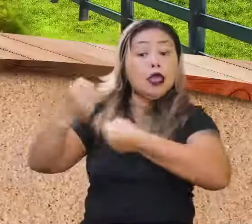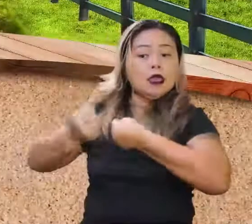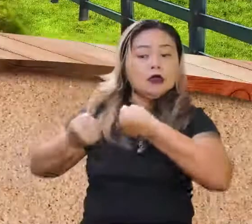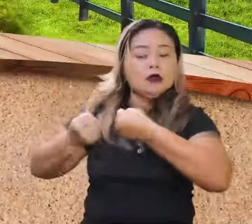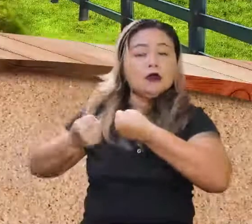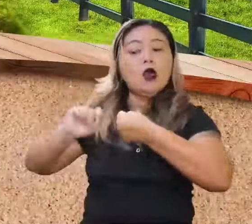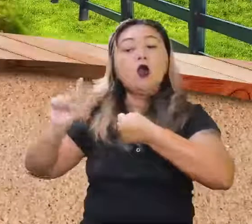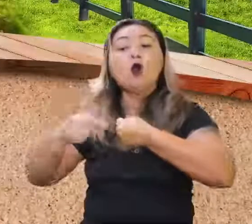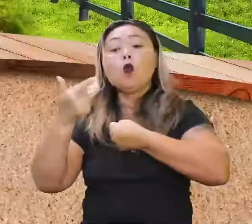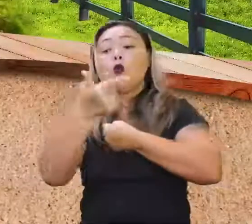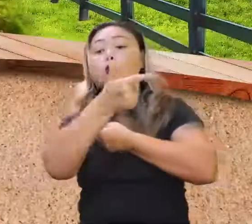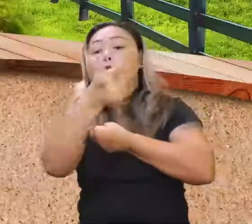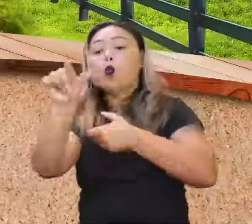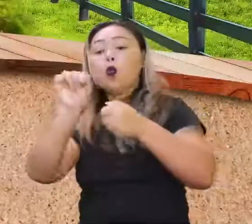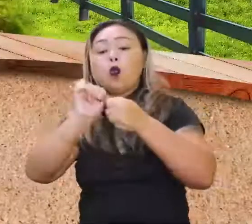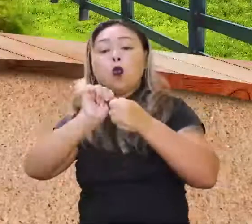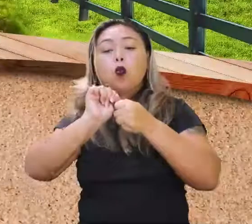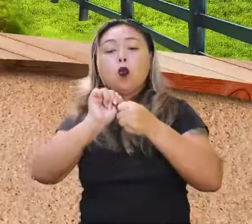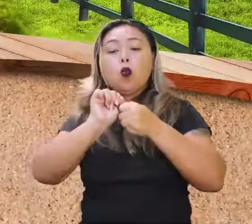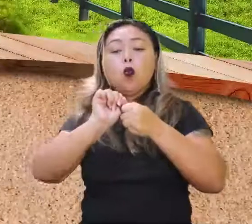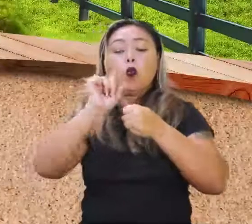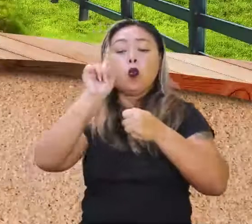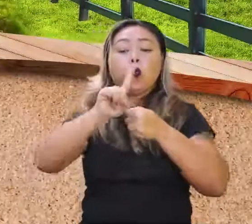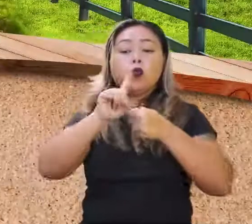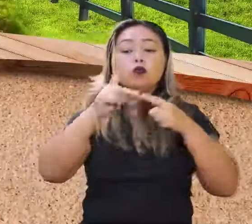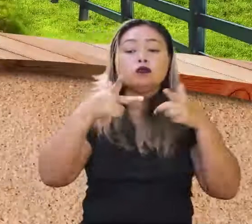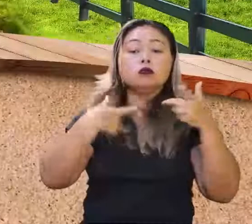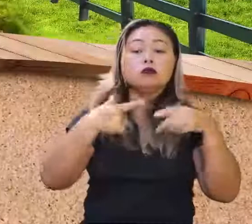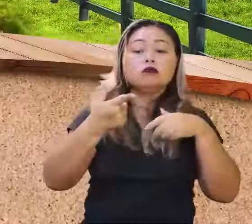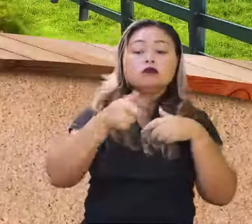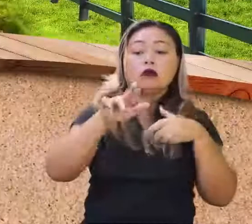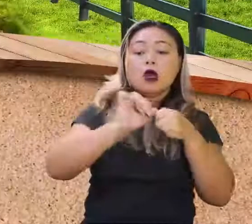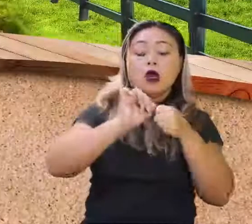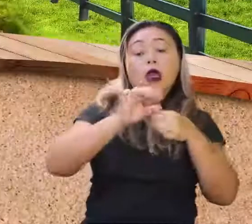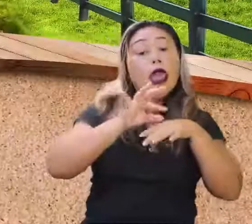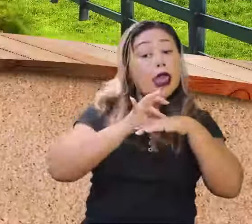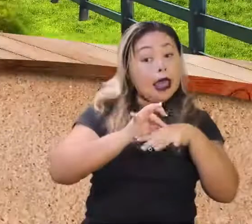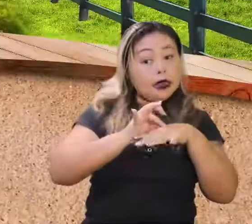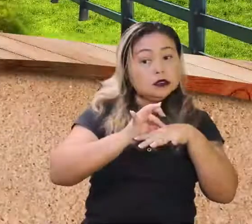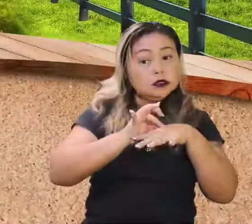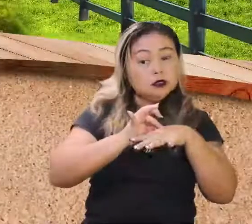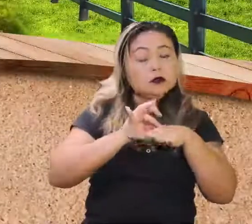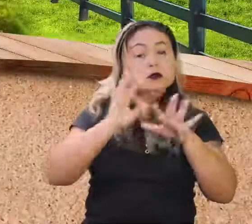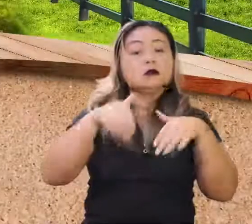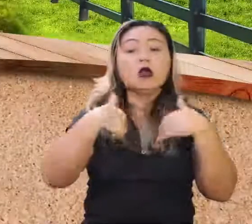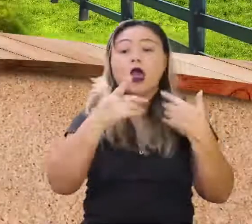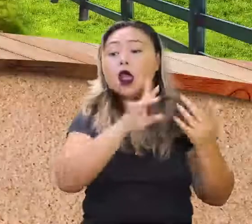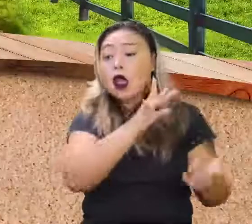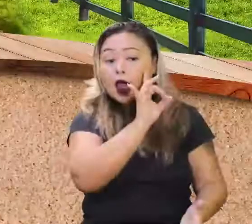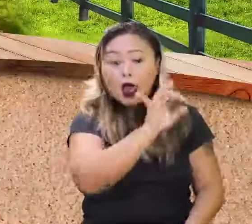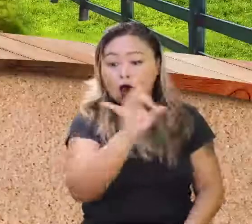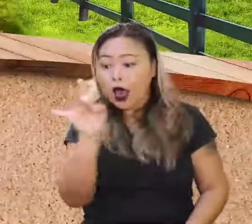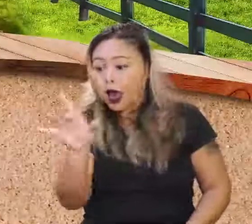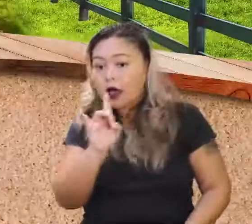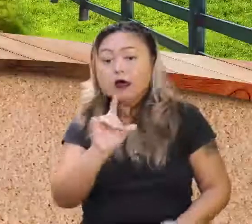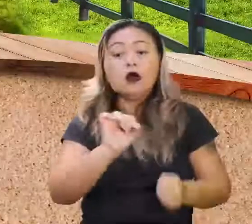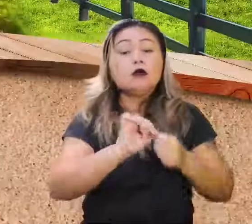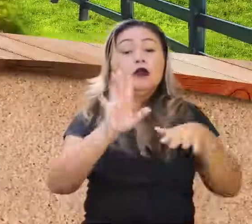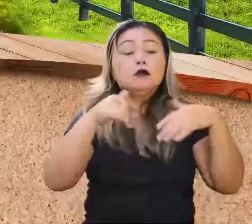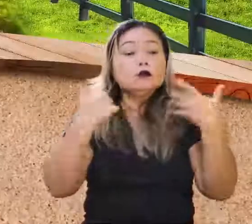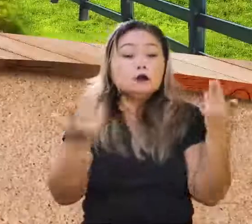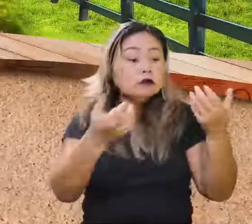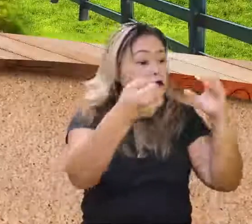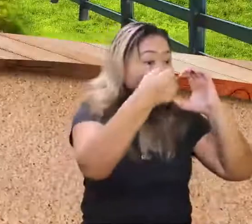leiteiras e outras só direcionadas para raças de corte, que é carne, tá bom? Claro que cada uma apresenta